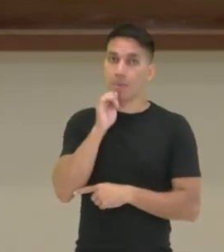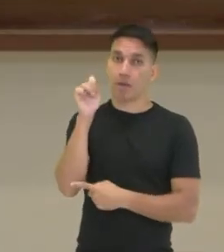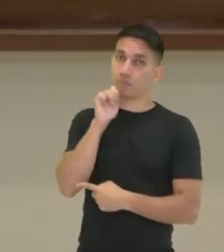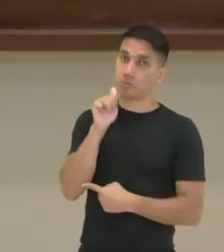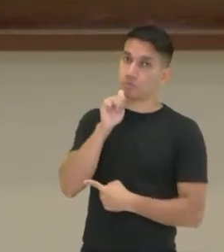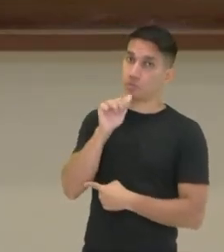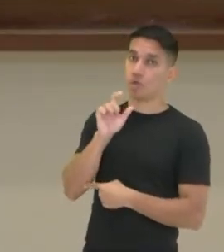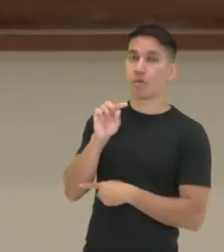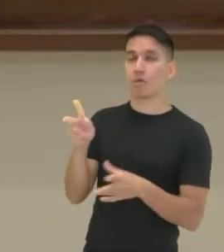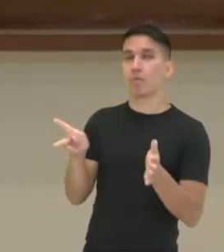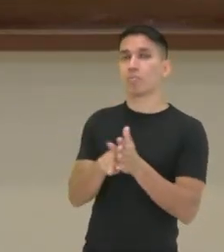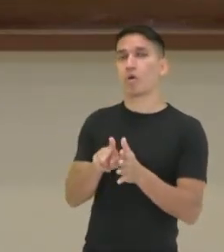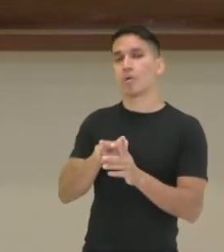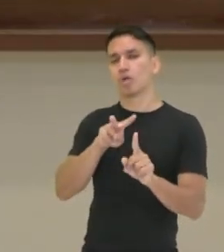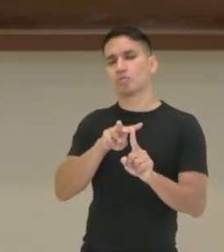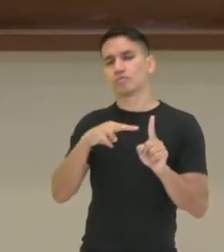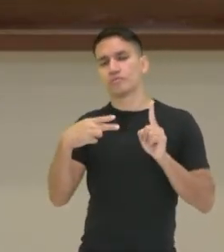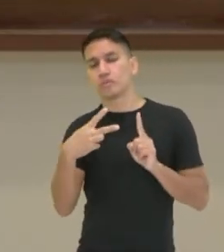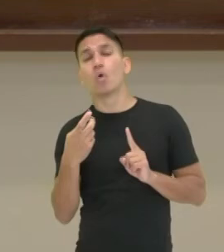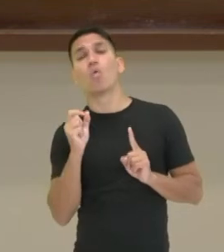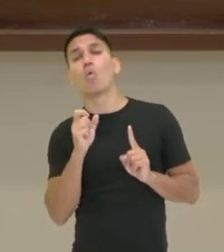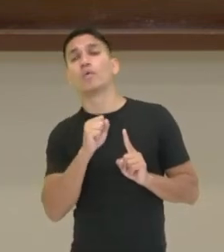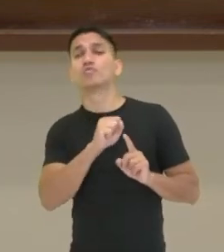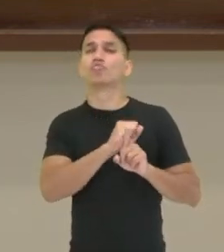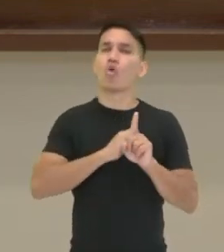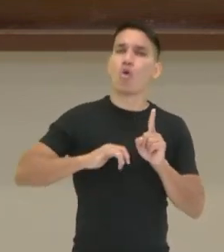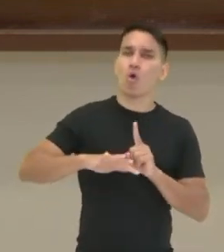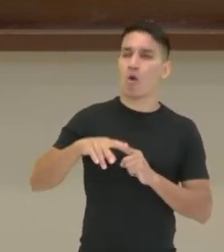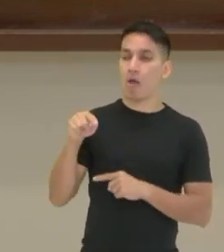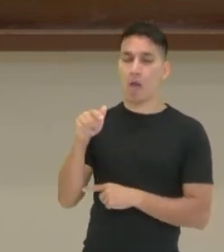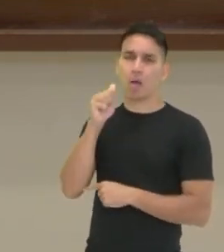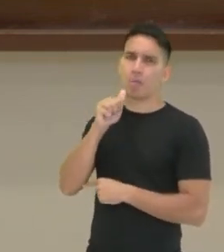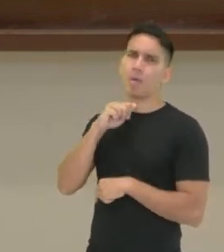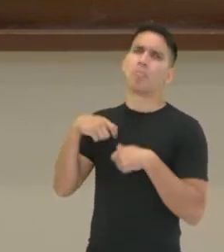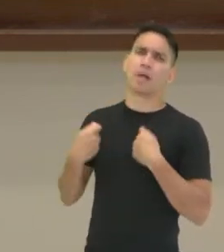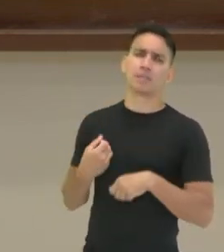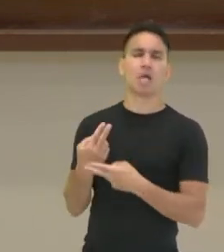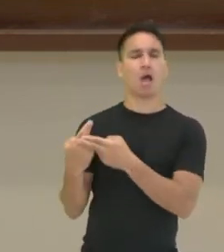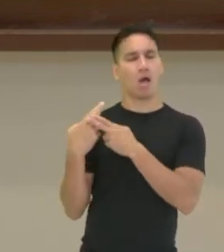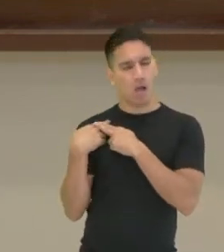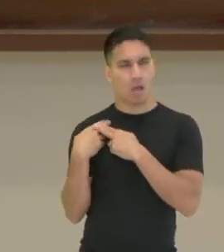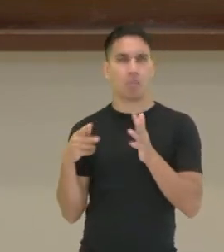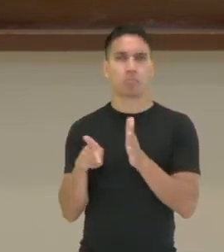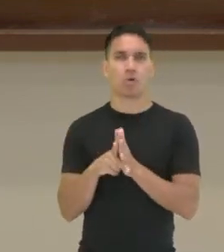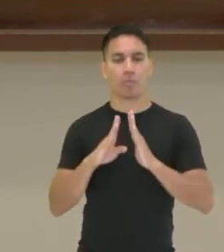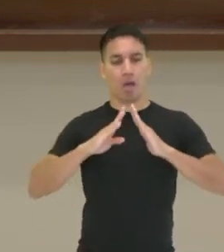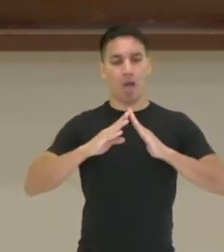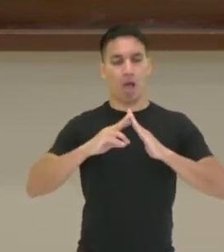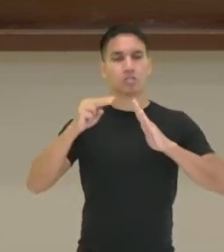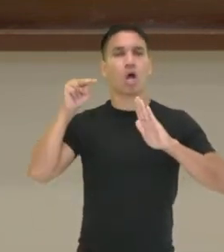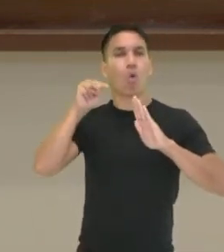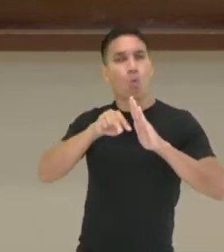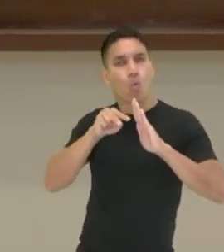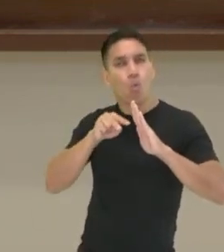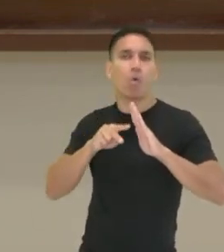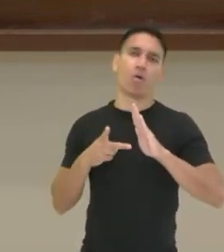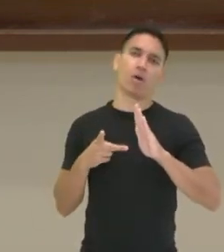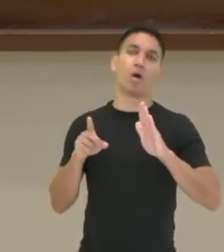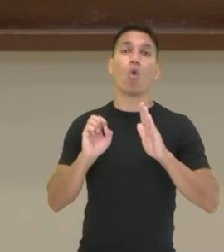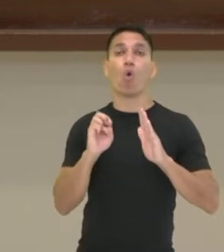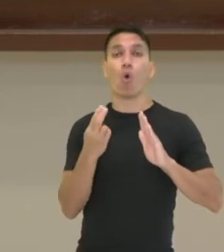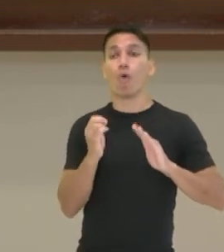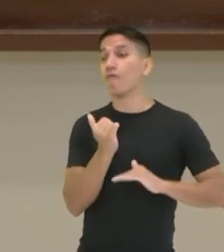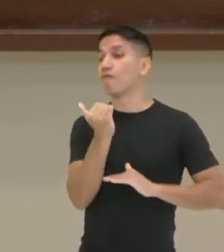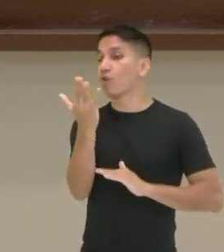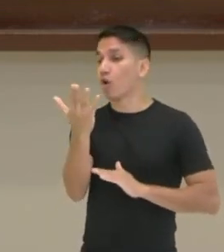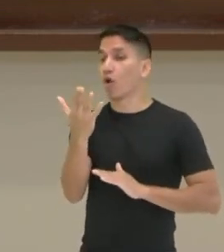mulher ser vista socialmente como alguém que deve encarregar-se do serviço doméstico, ou se ela for trabalhar fora e alguém